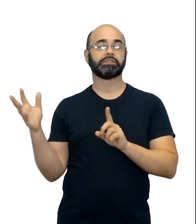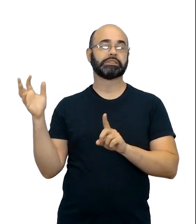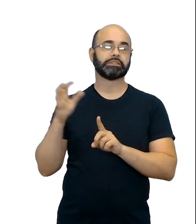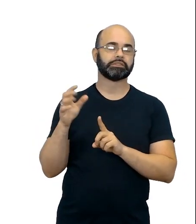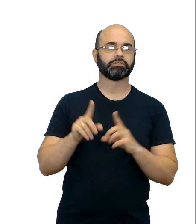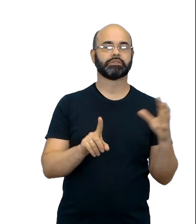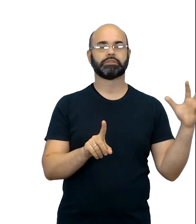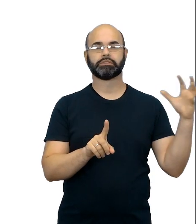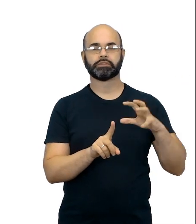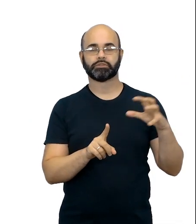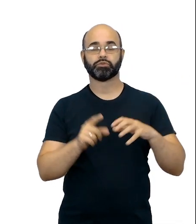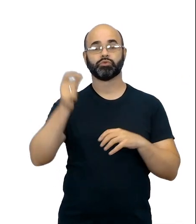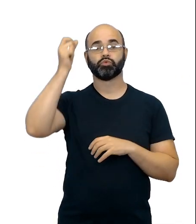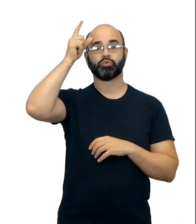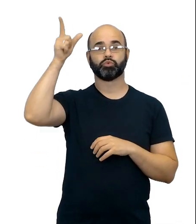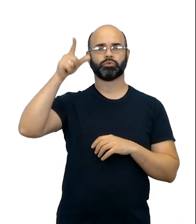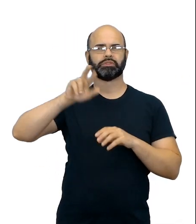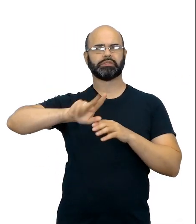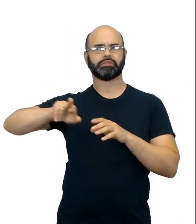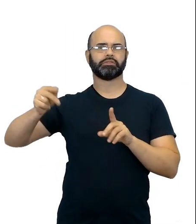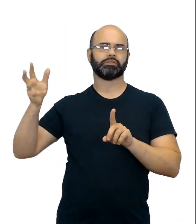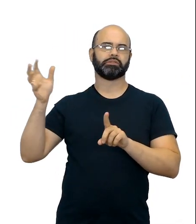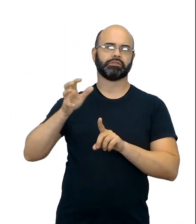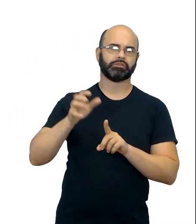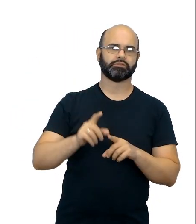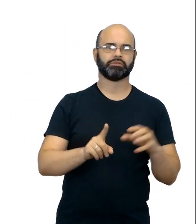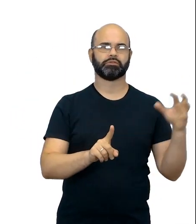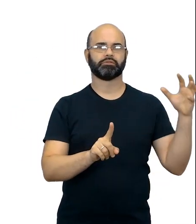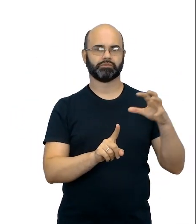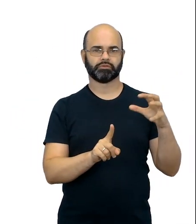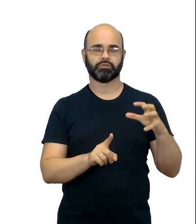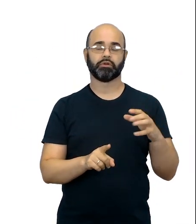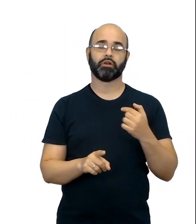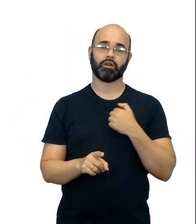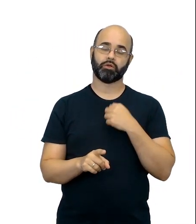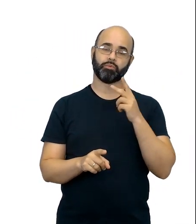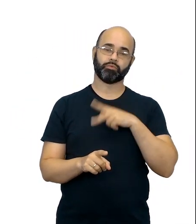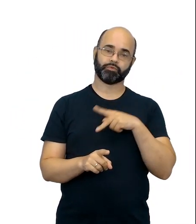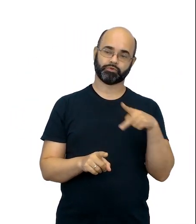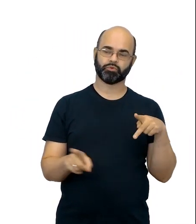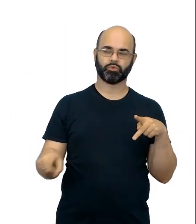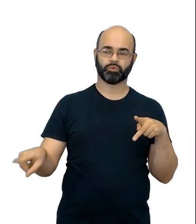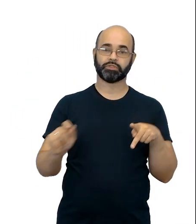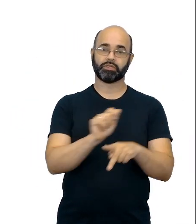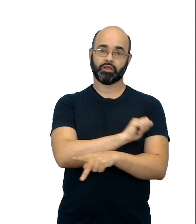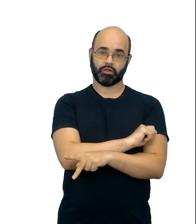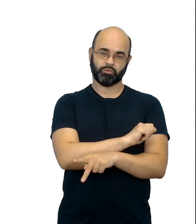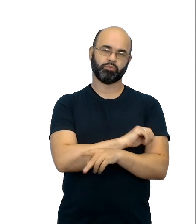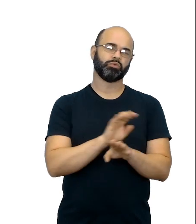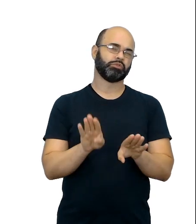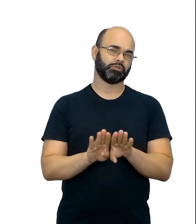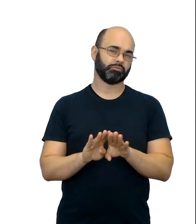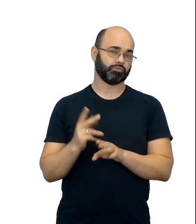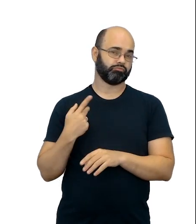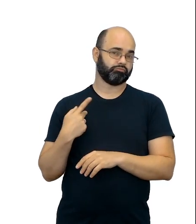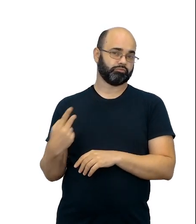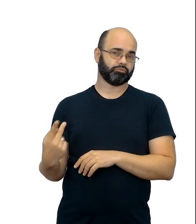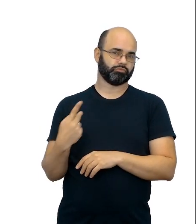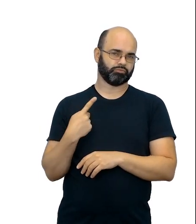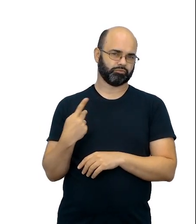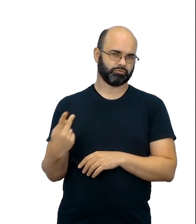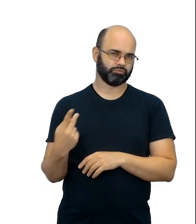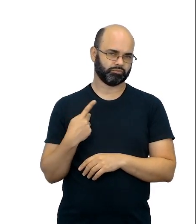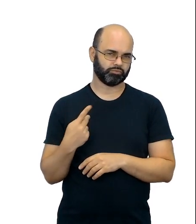portanto, é preciso que o professor e também os estudantes possam, né, acessar esses